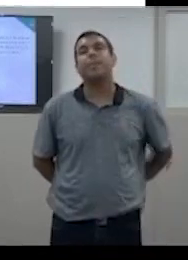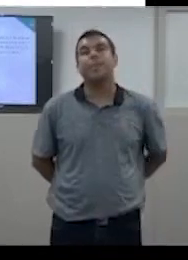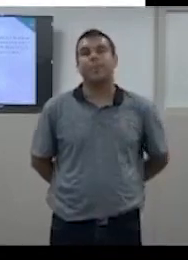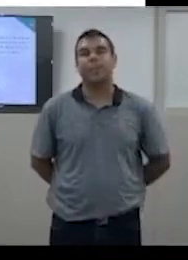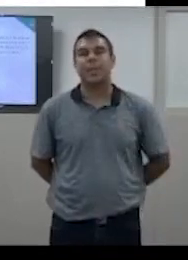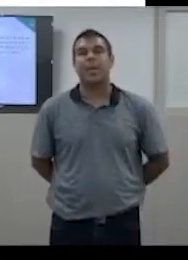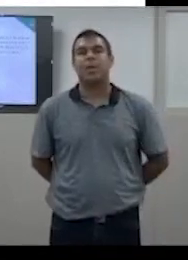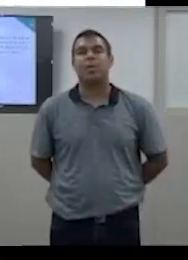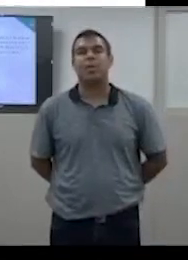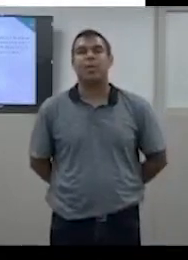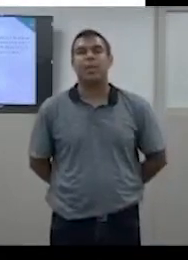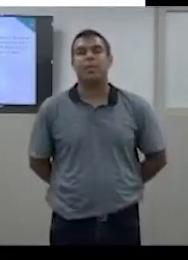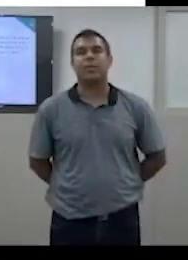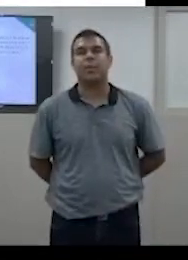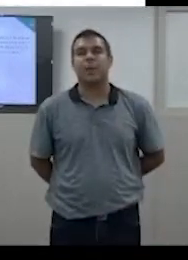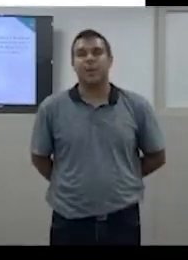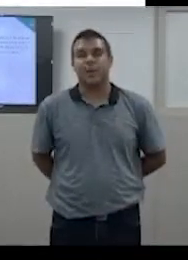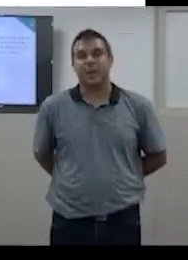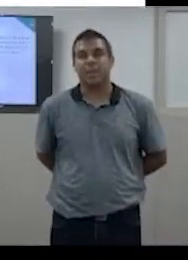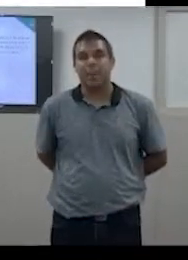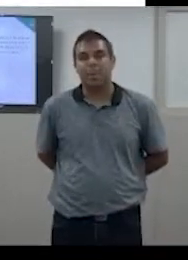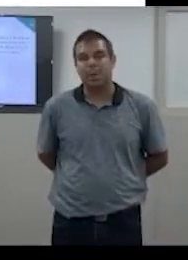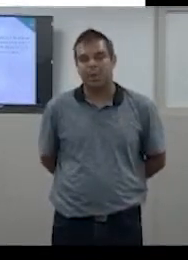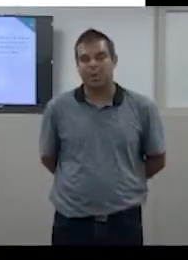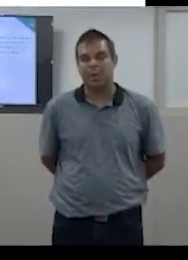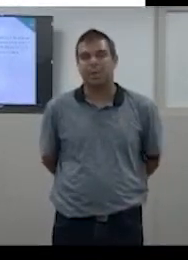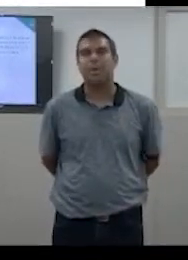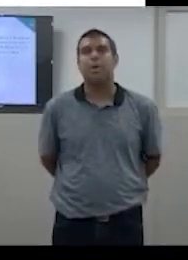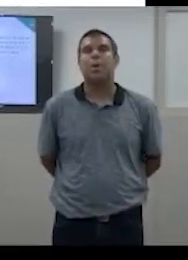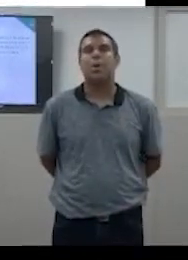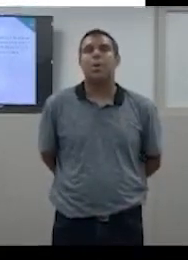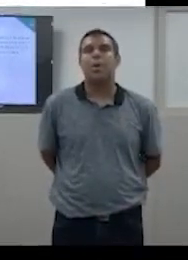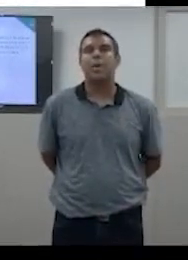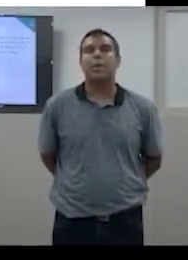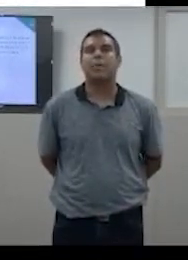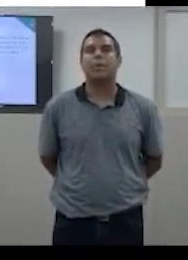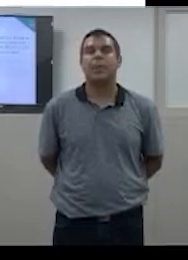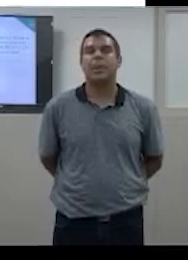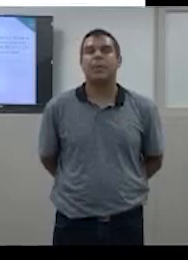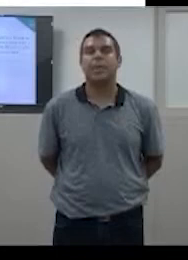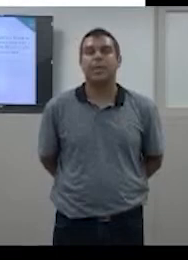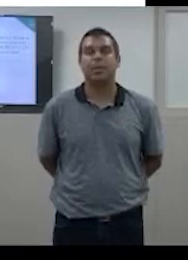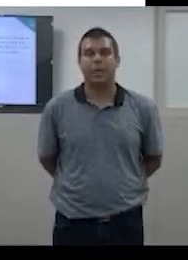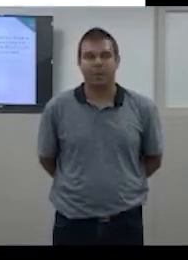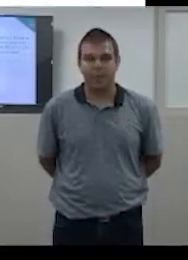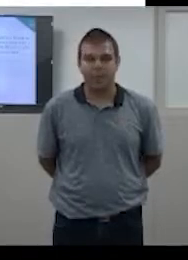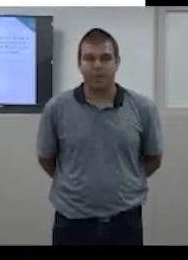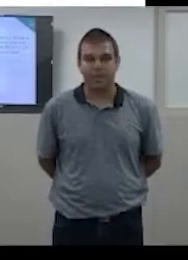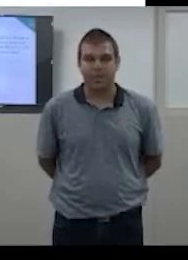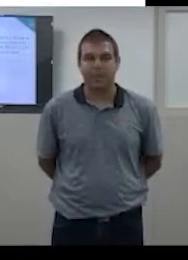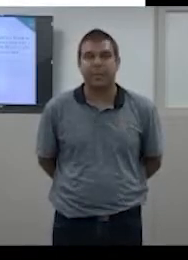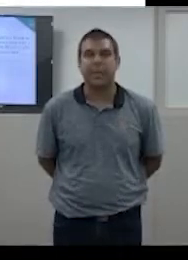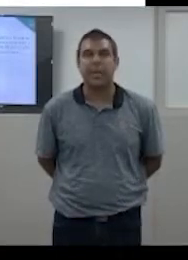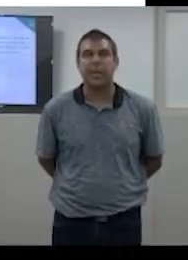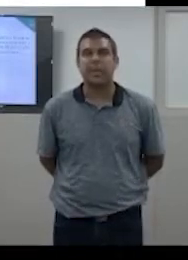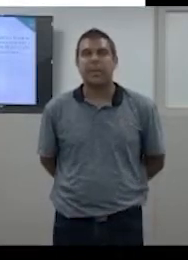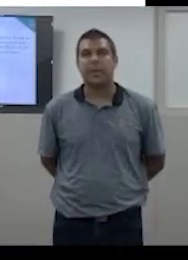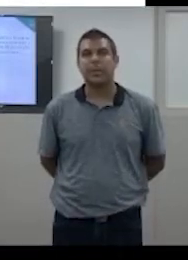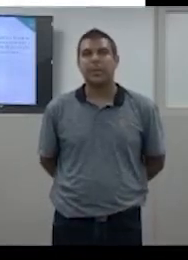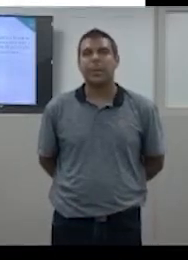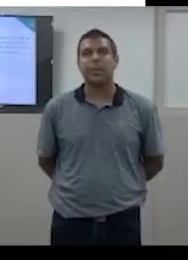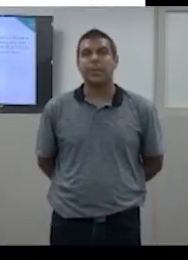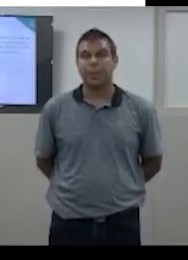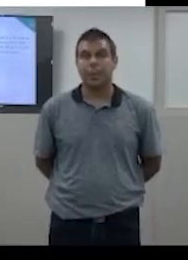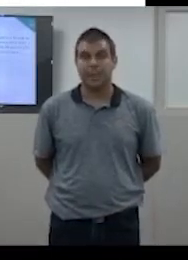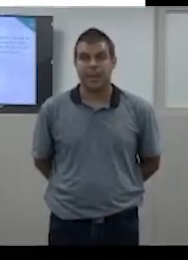pode aparecer para vocês ali como 540.000 calorias ou 540 quilocalorias, beleza? Então